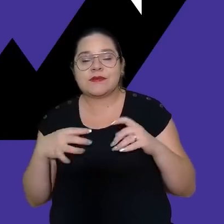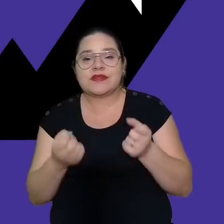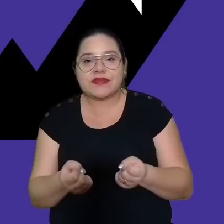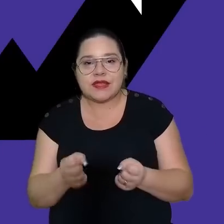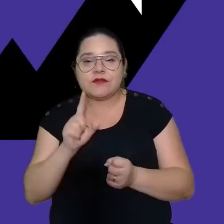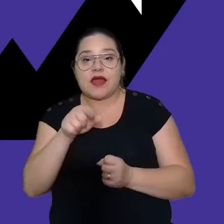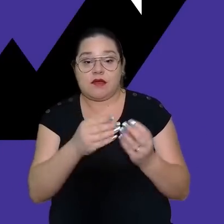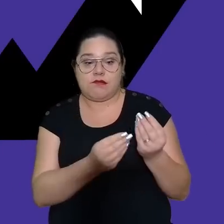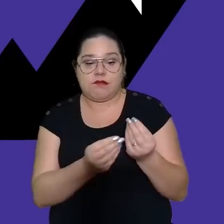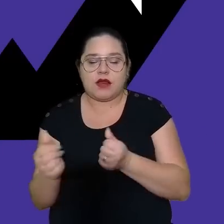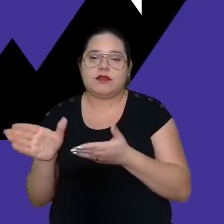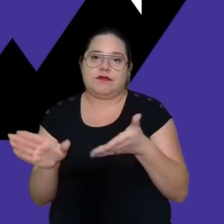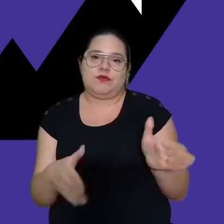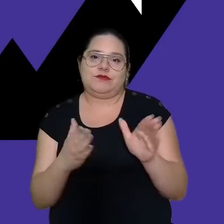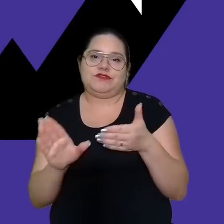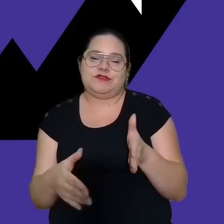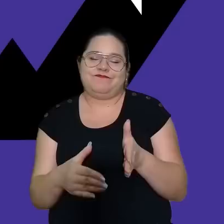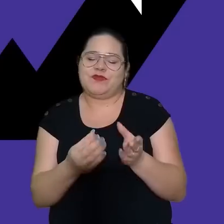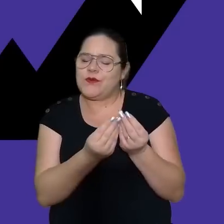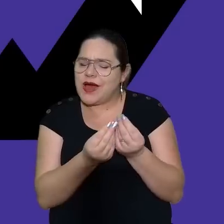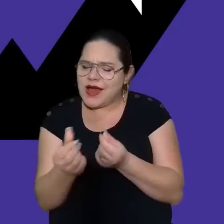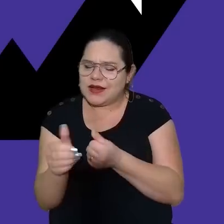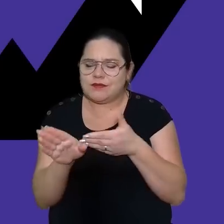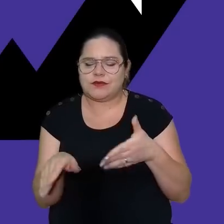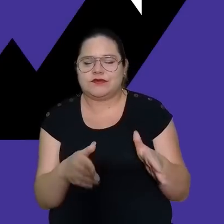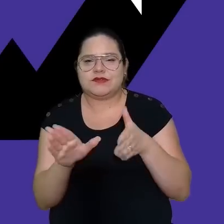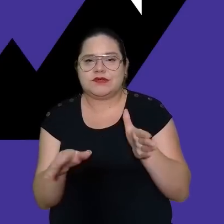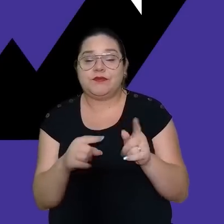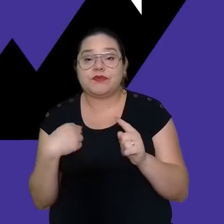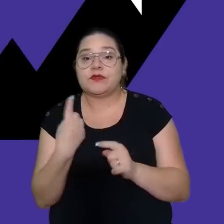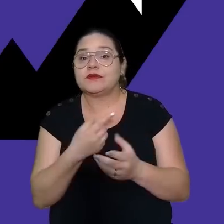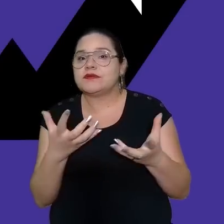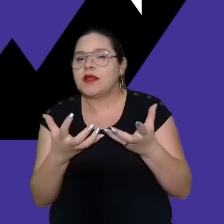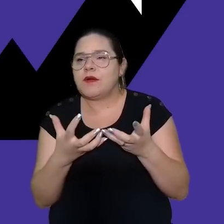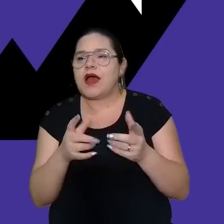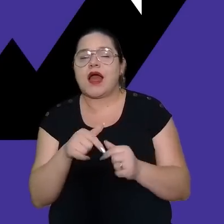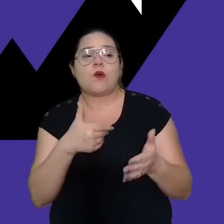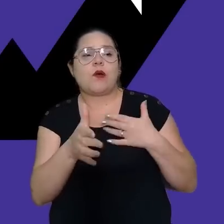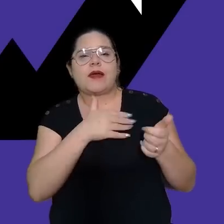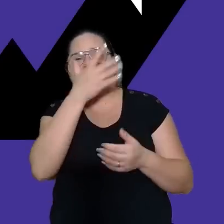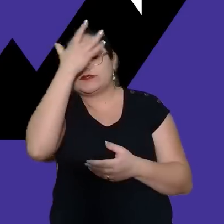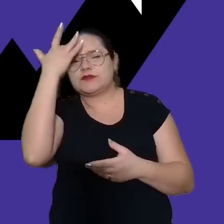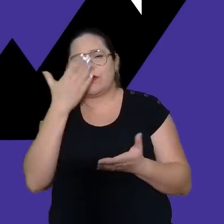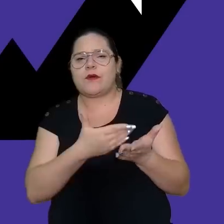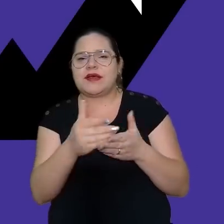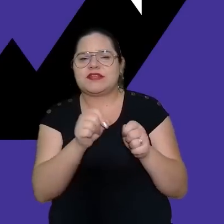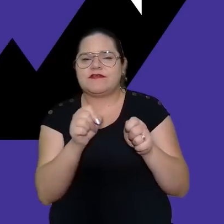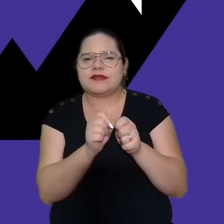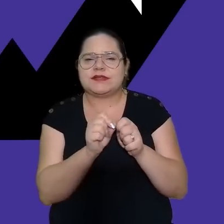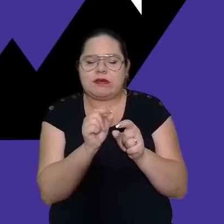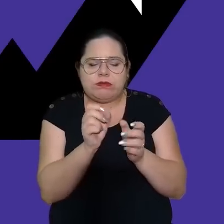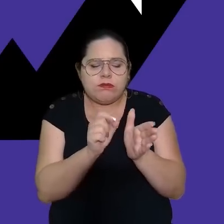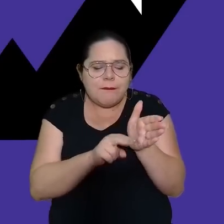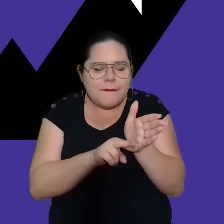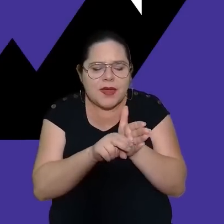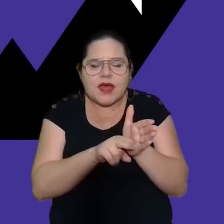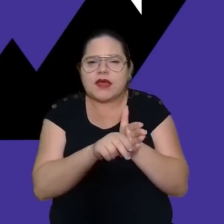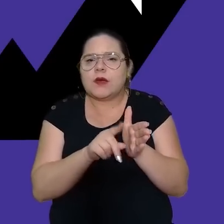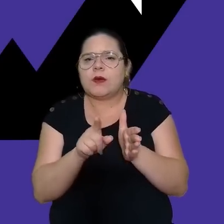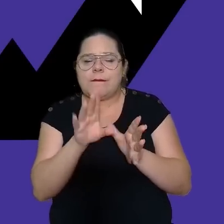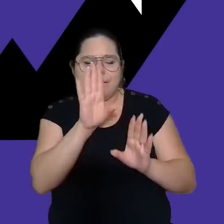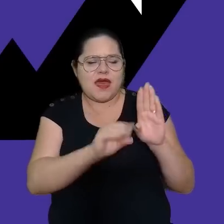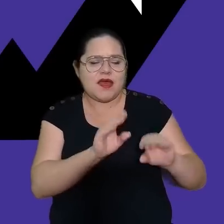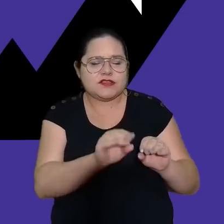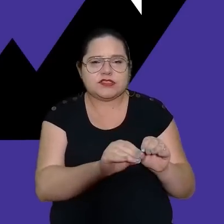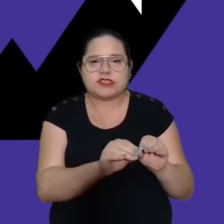da produção. A gente quer evitar que qualquer um comece a produzir, mexer com micro-organismo, muitas vezes não registrado ou